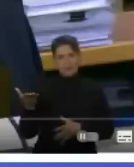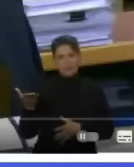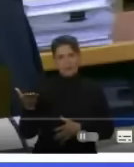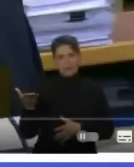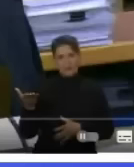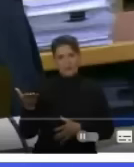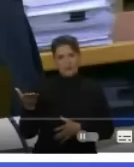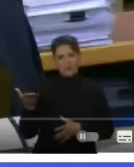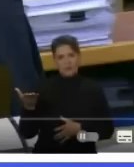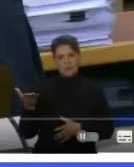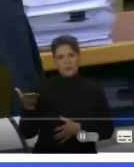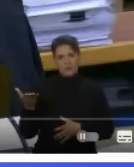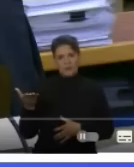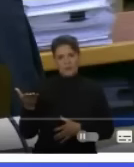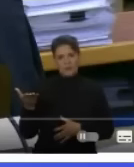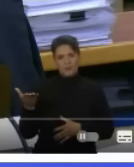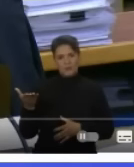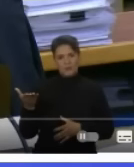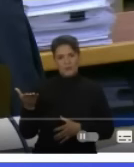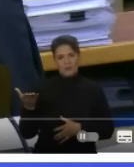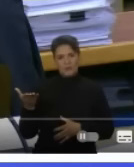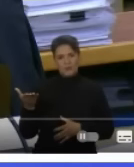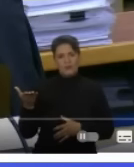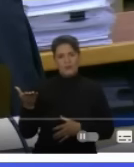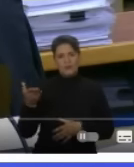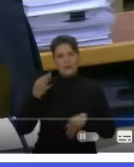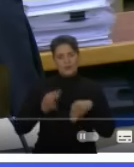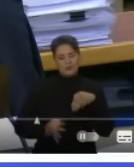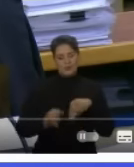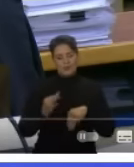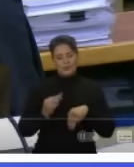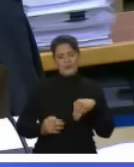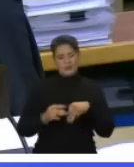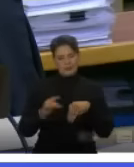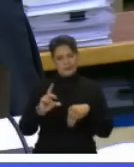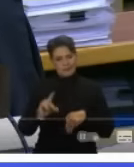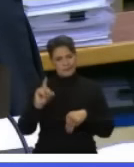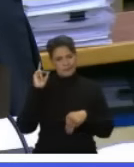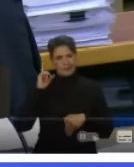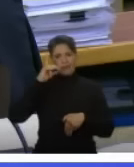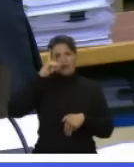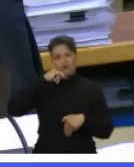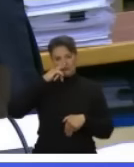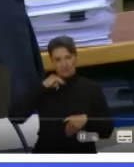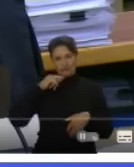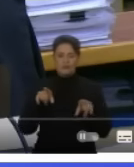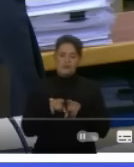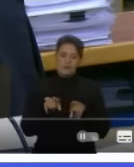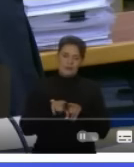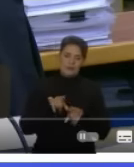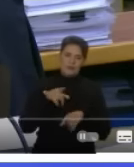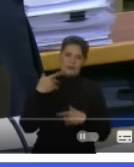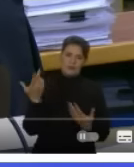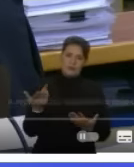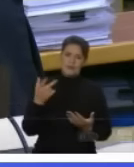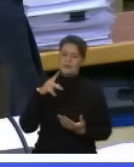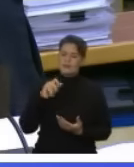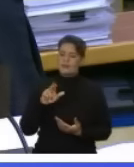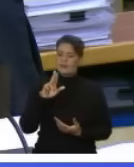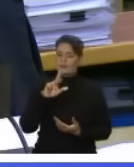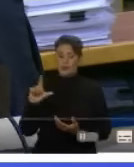fala dele de Alexandre Moraes olha aqui e as palavras do procurador-geral da República o professor Paulo